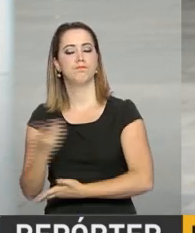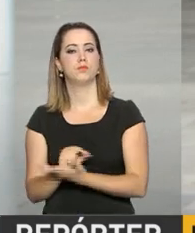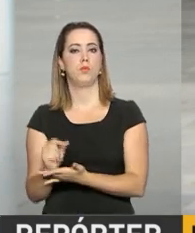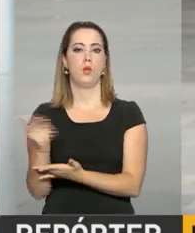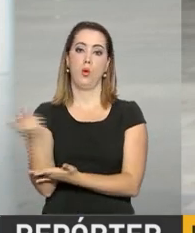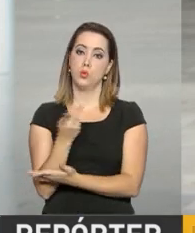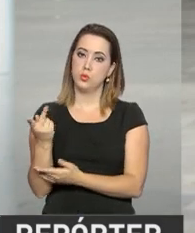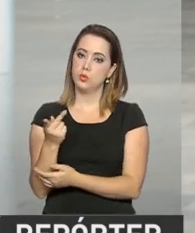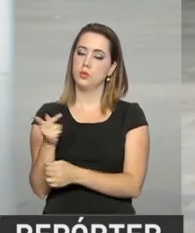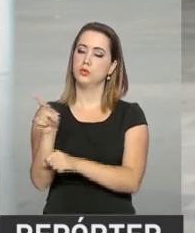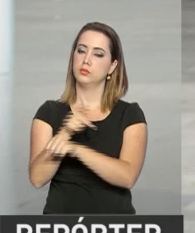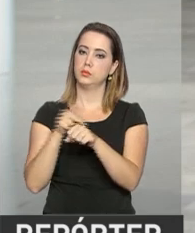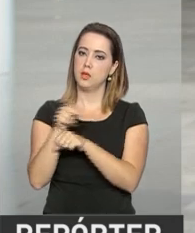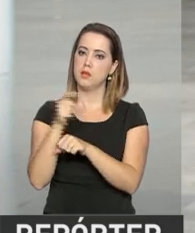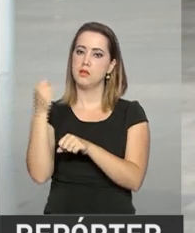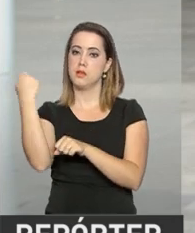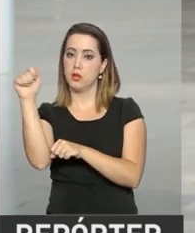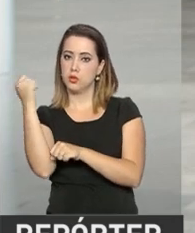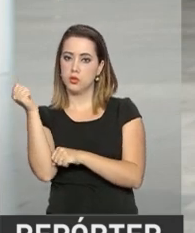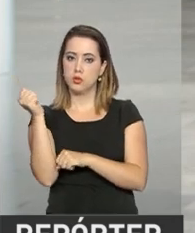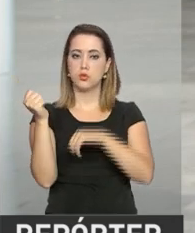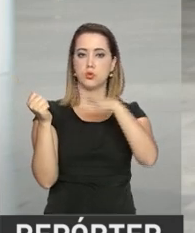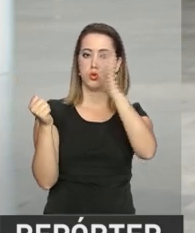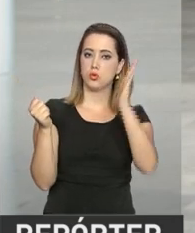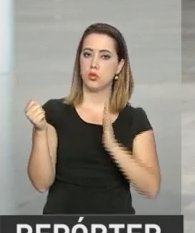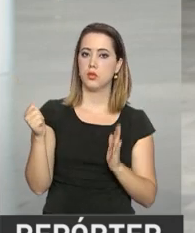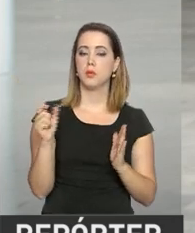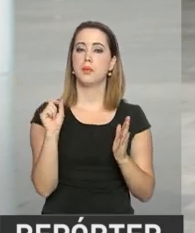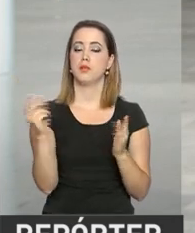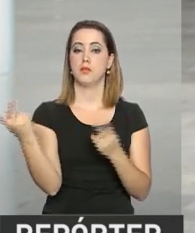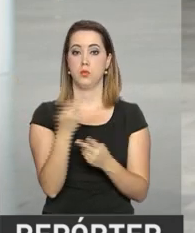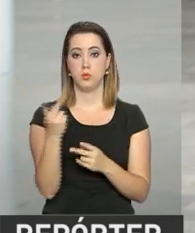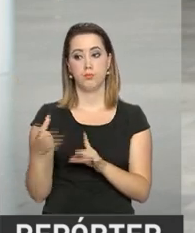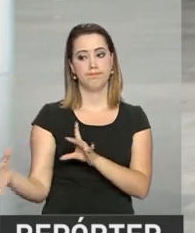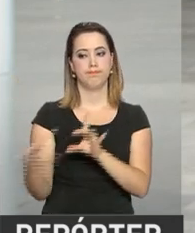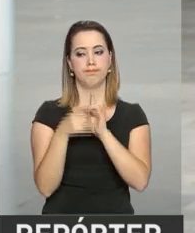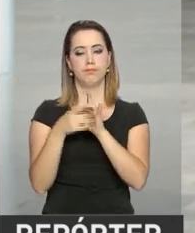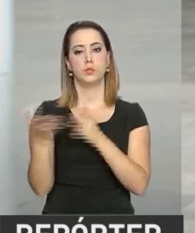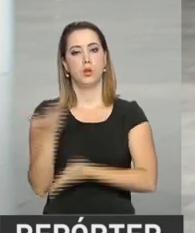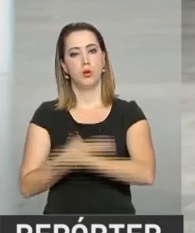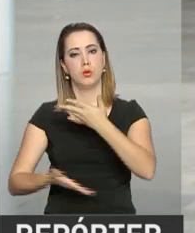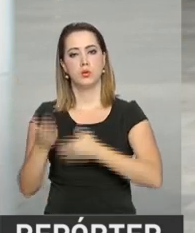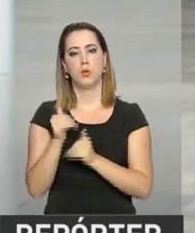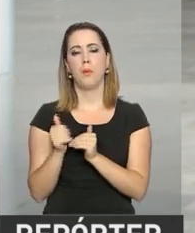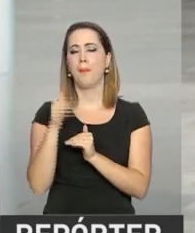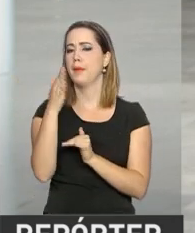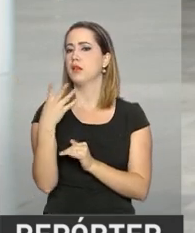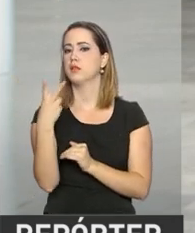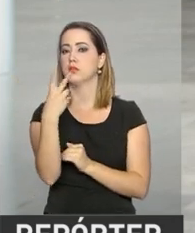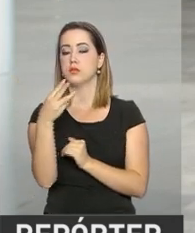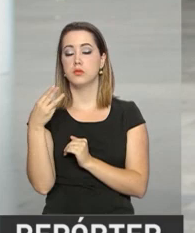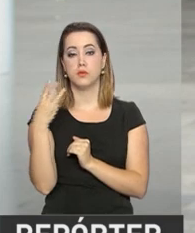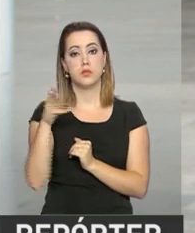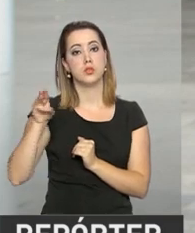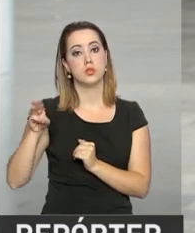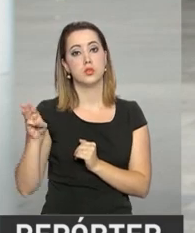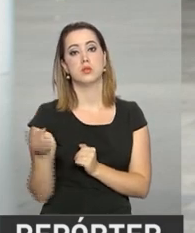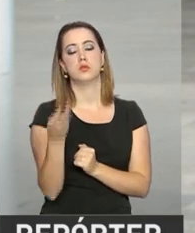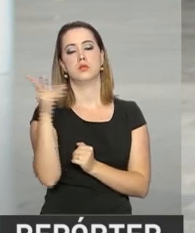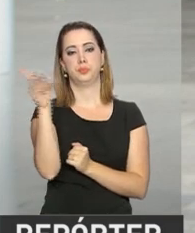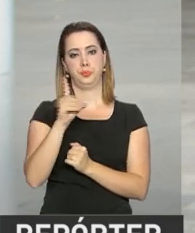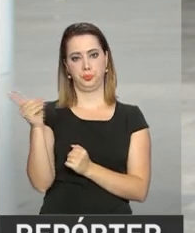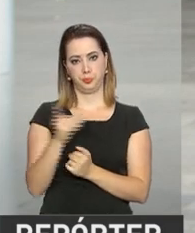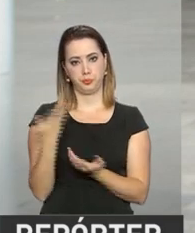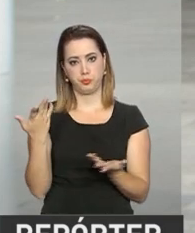entre os dois países no ano passado por exemplo o comércio entre Brasil e Argentina atingiu os 23 Bilhões de Dólares